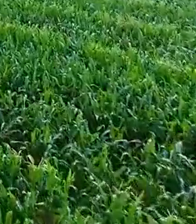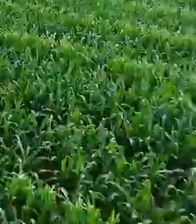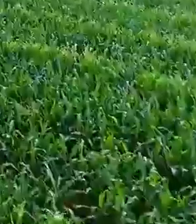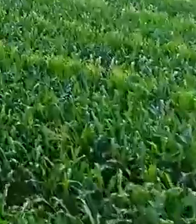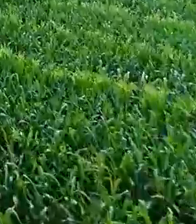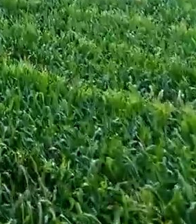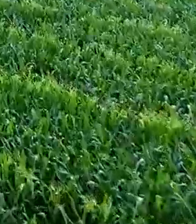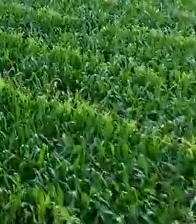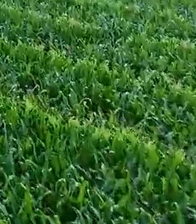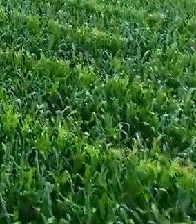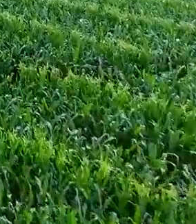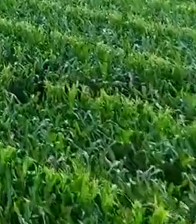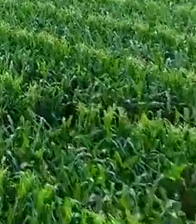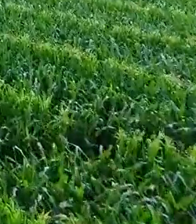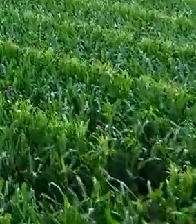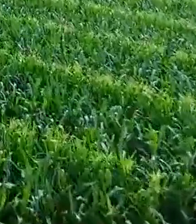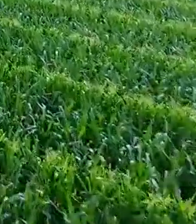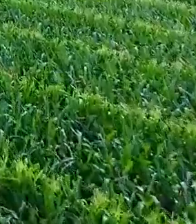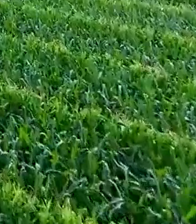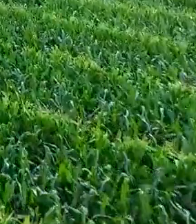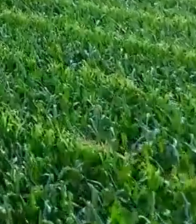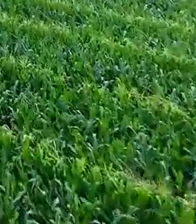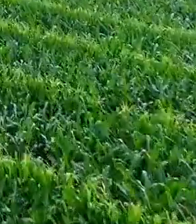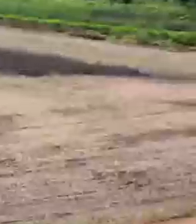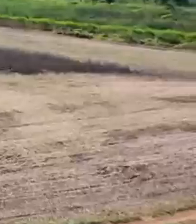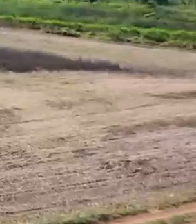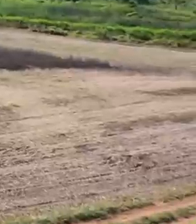Tchau, tchau.